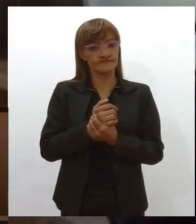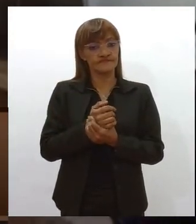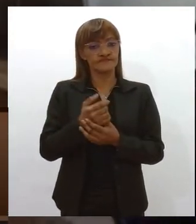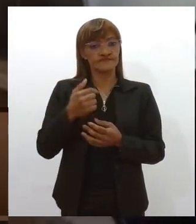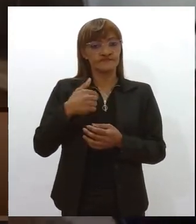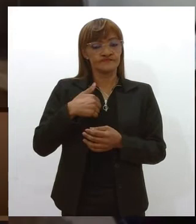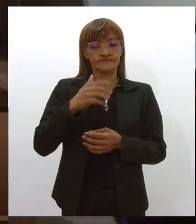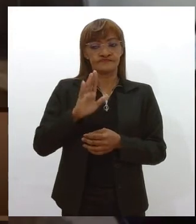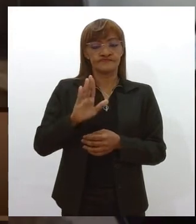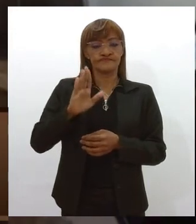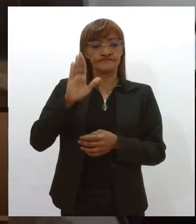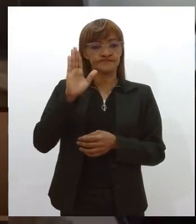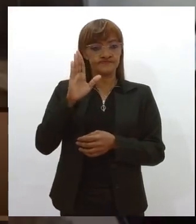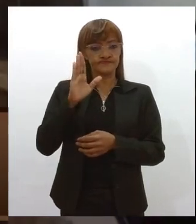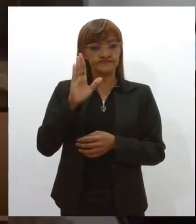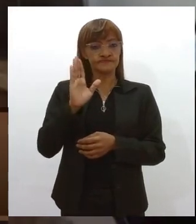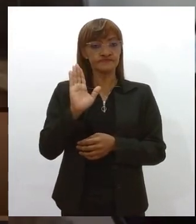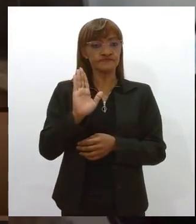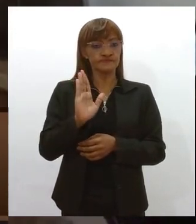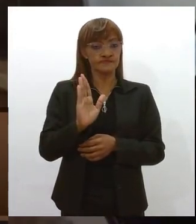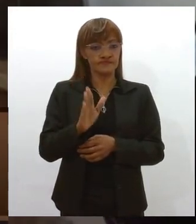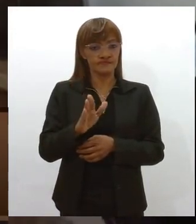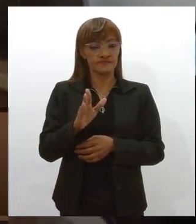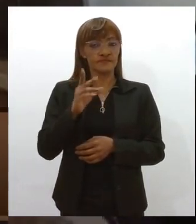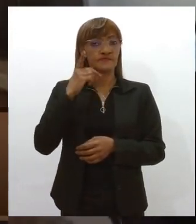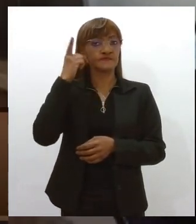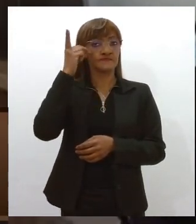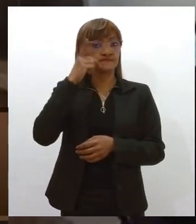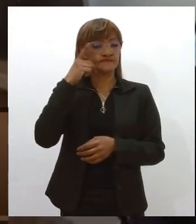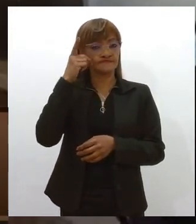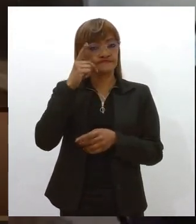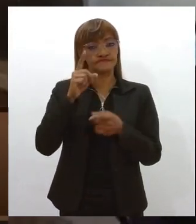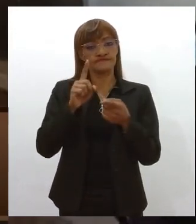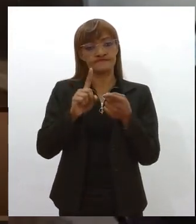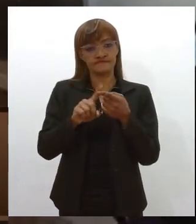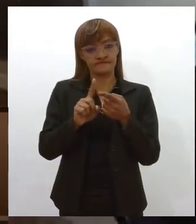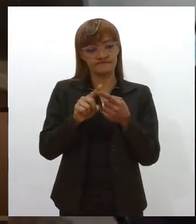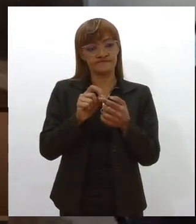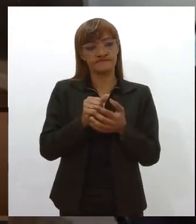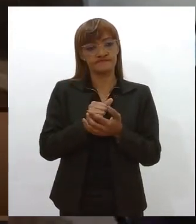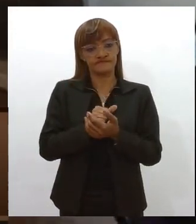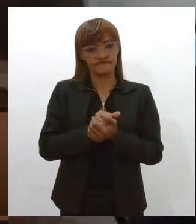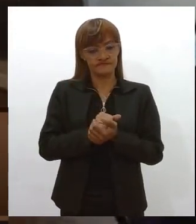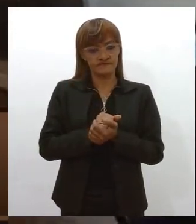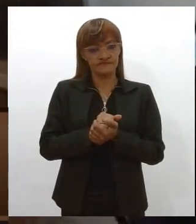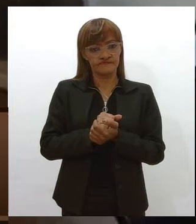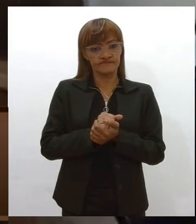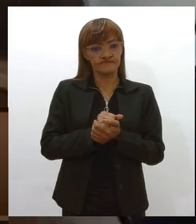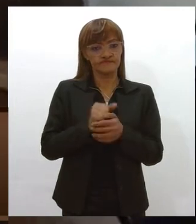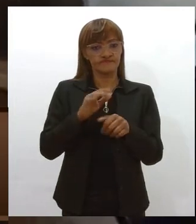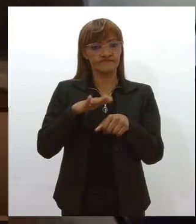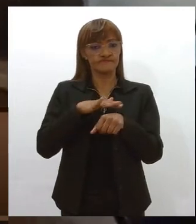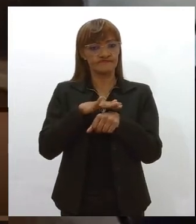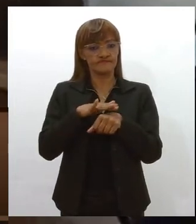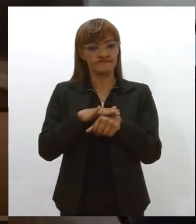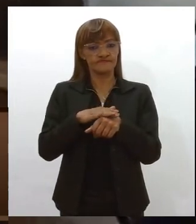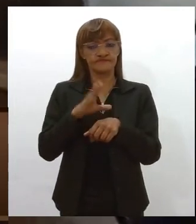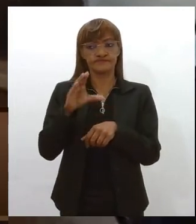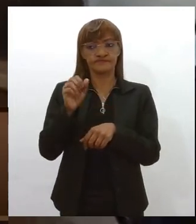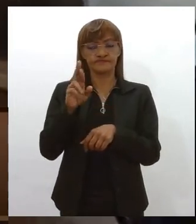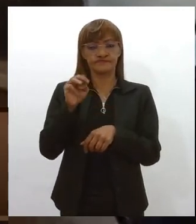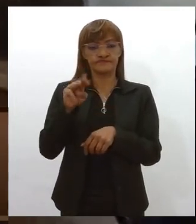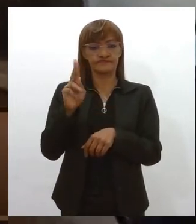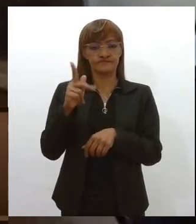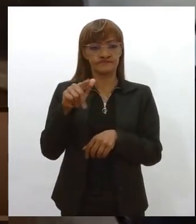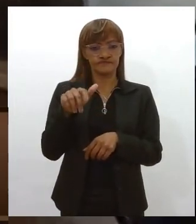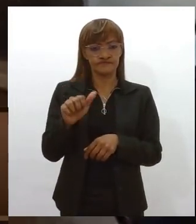em contato com as deputadas eleitas também, né, nós somos sim, já entrei em contato com Carminha, entrei em contato com Dona Aura, entrei em contato